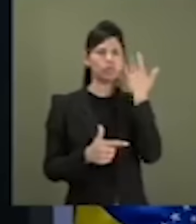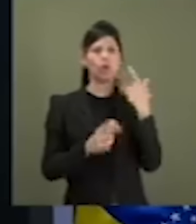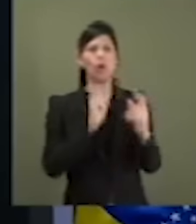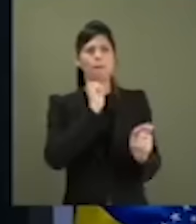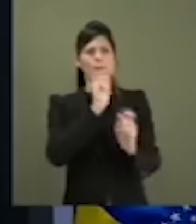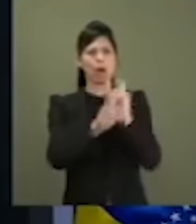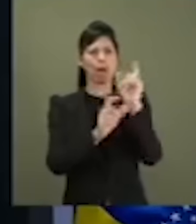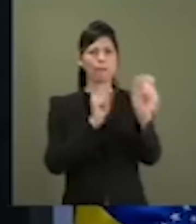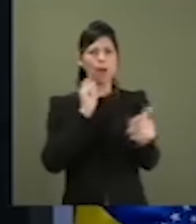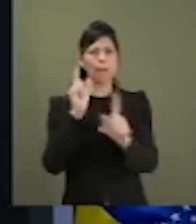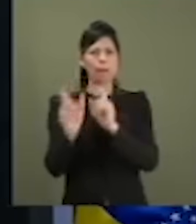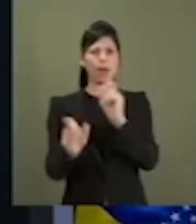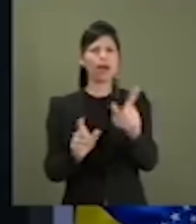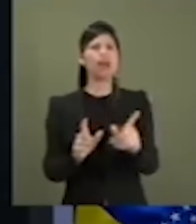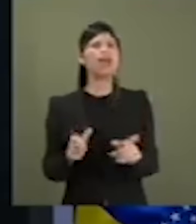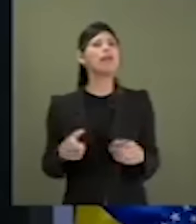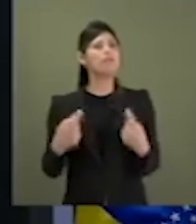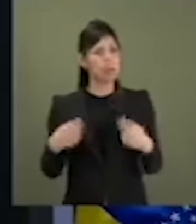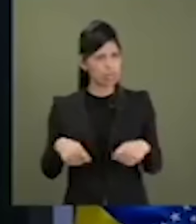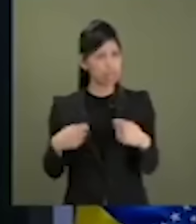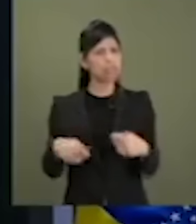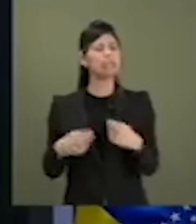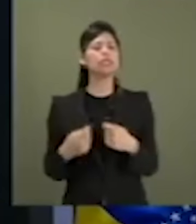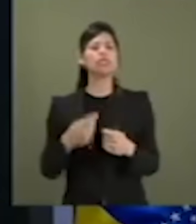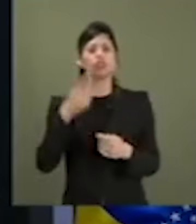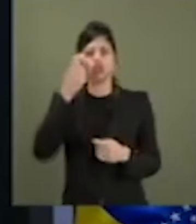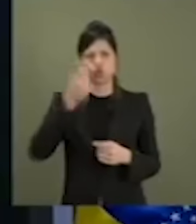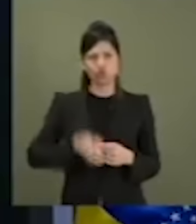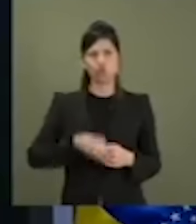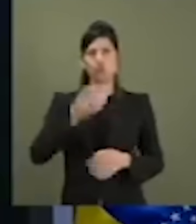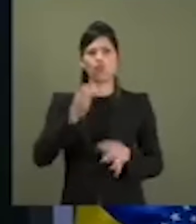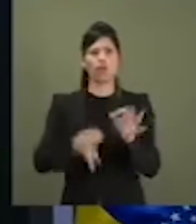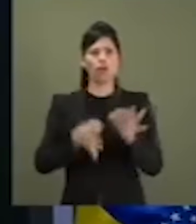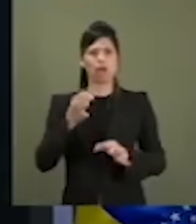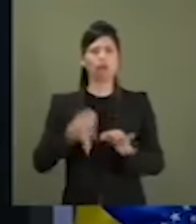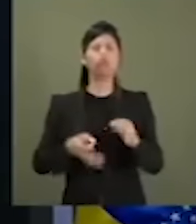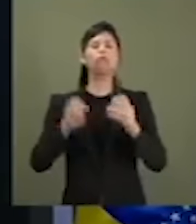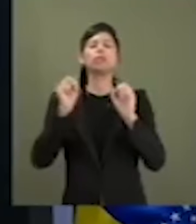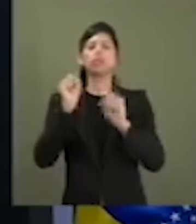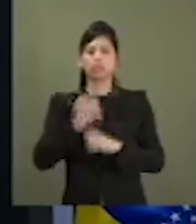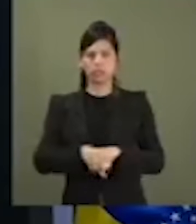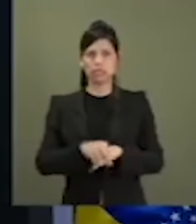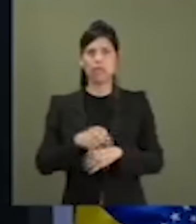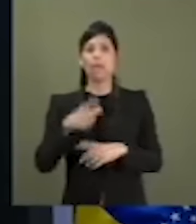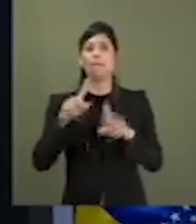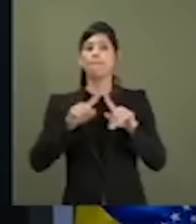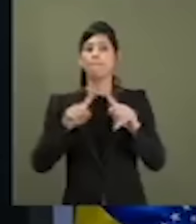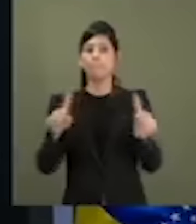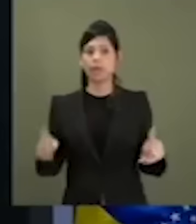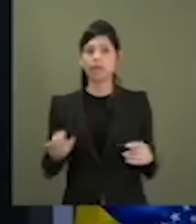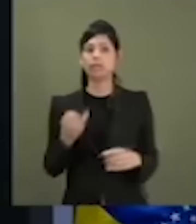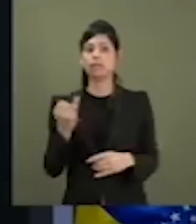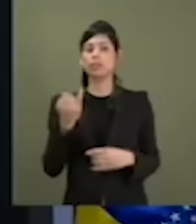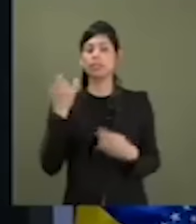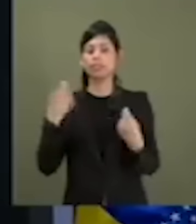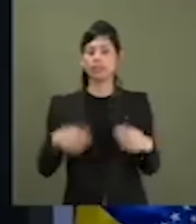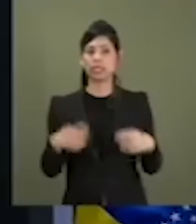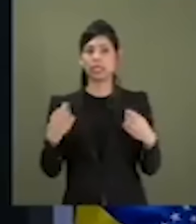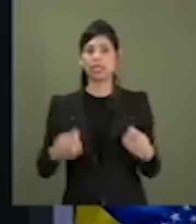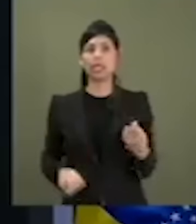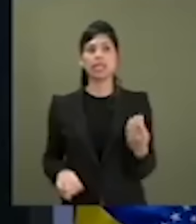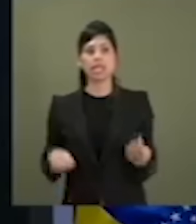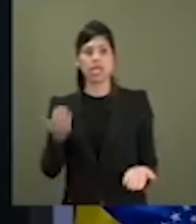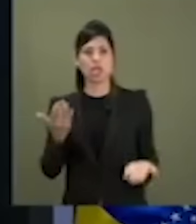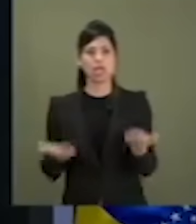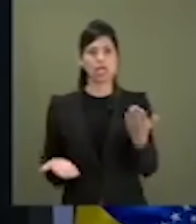sim. Mas é preciso ter equilíbrio, é preciso ter racionalidade, é preciso ter a